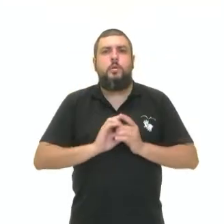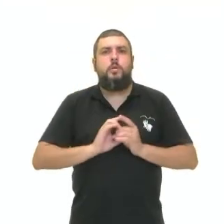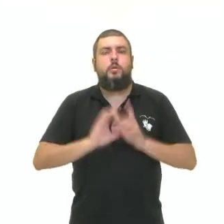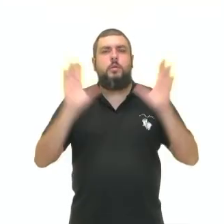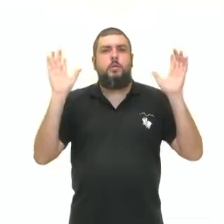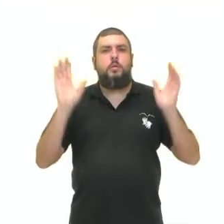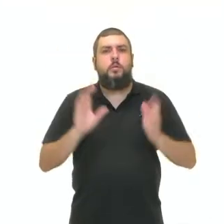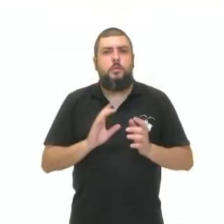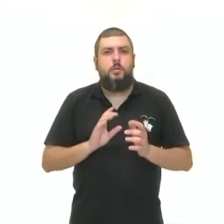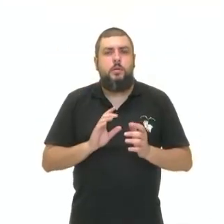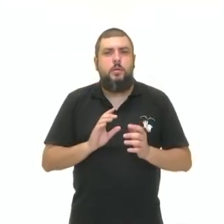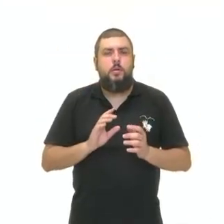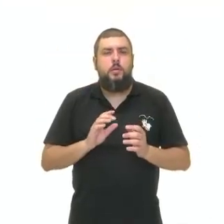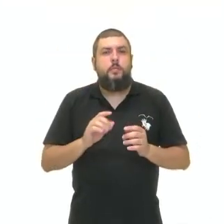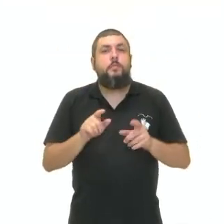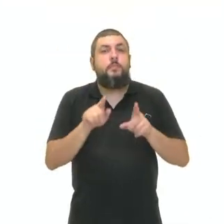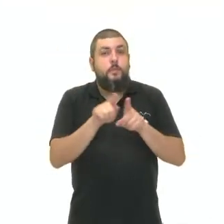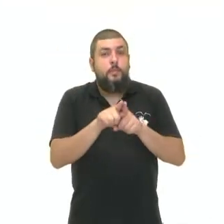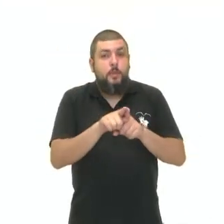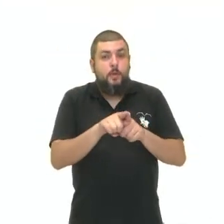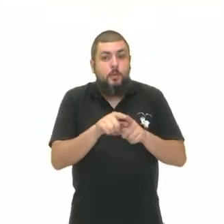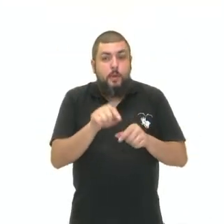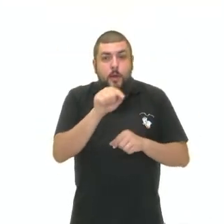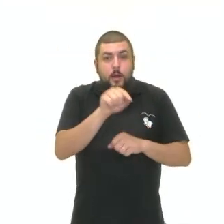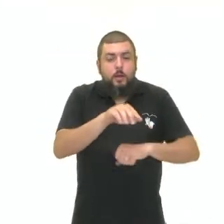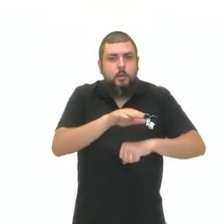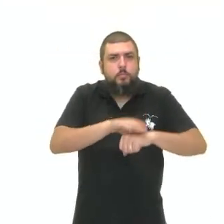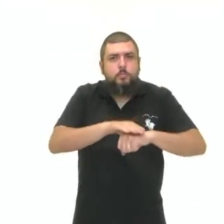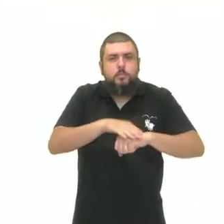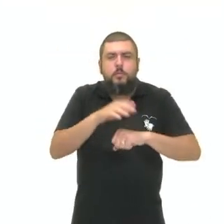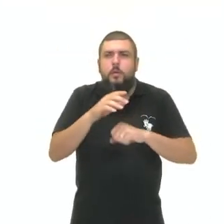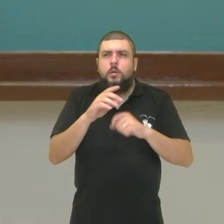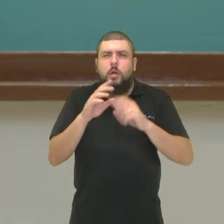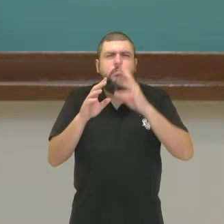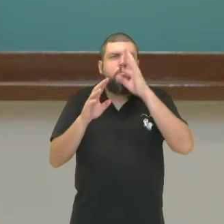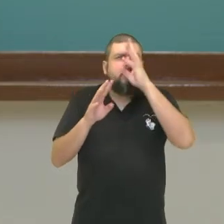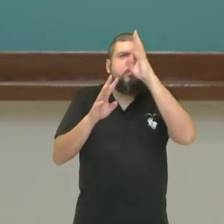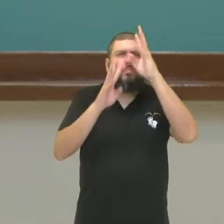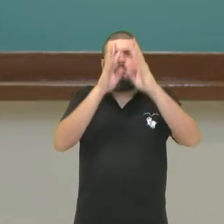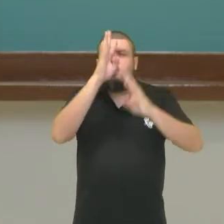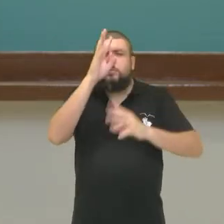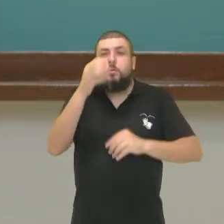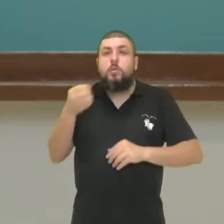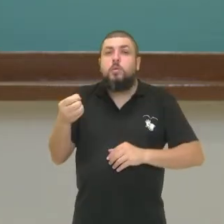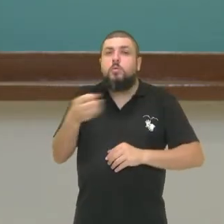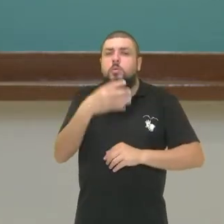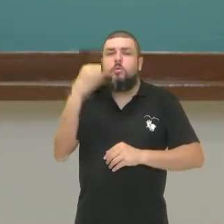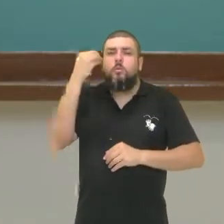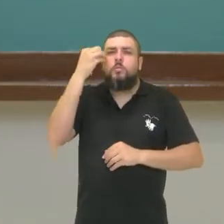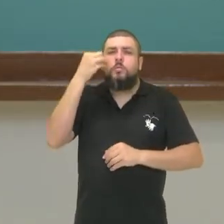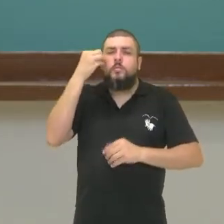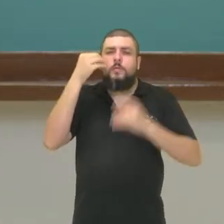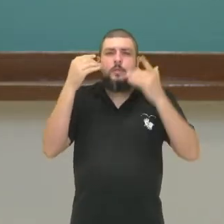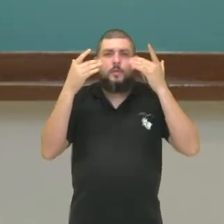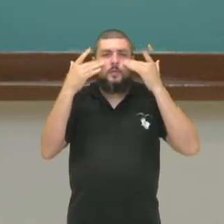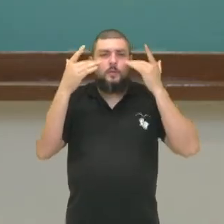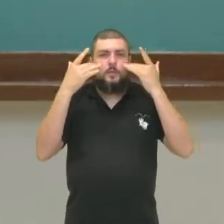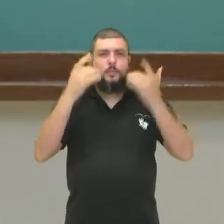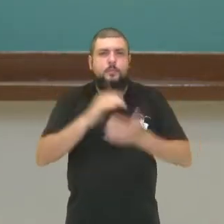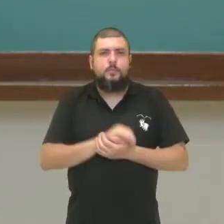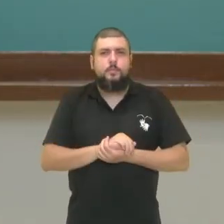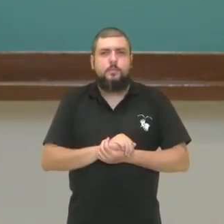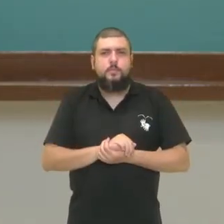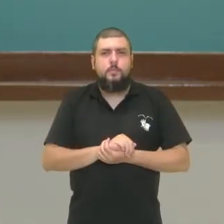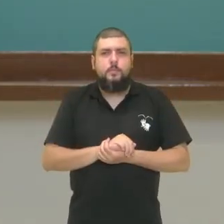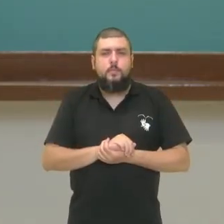caixa, oportunizando a criação e a vivência de novas experiências teatrais. Na verdade, a improvisação